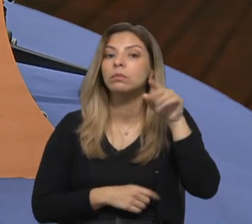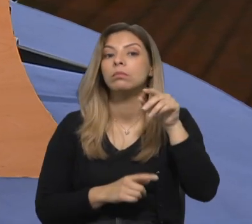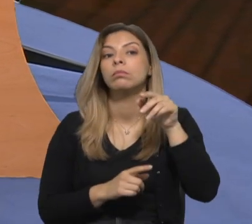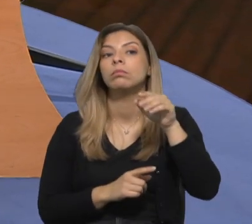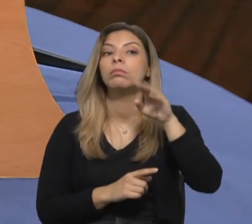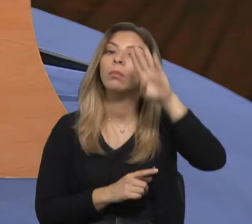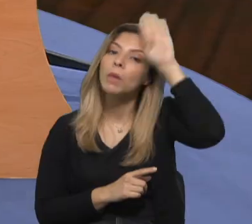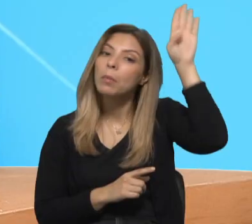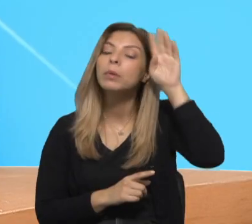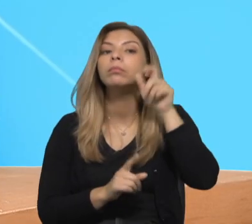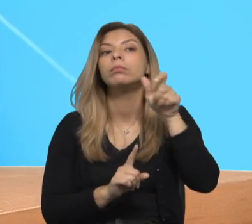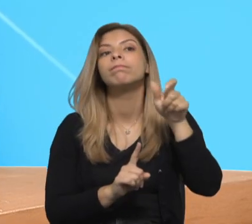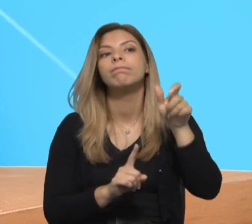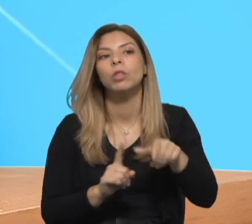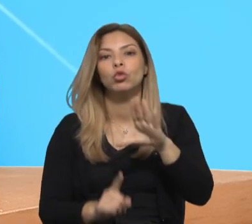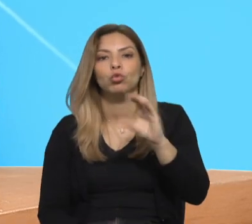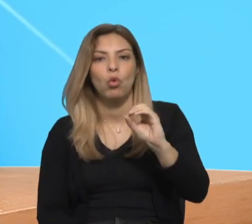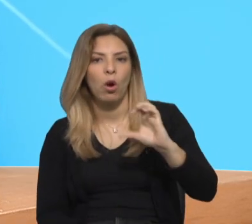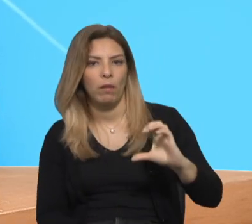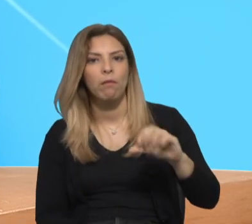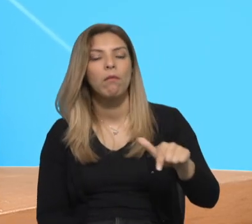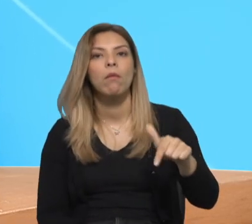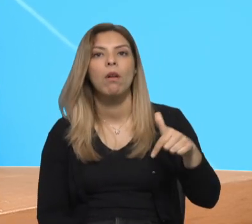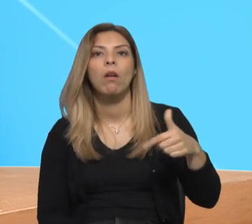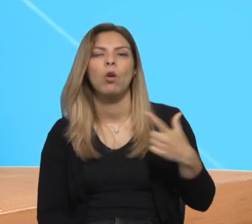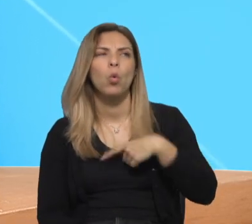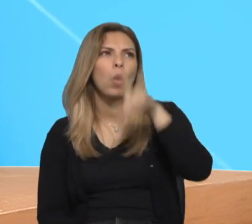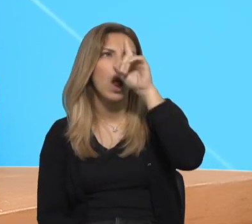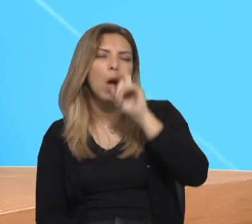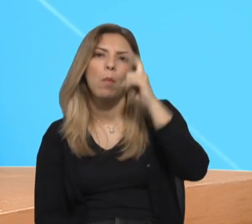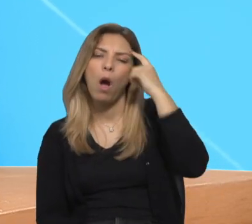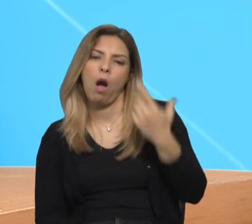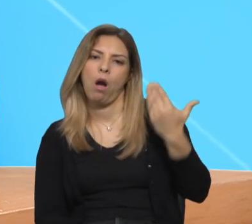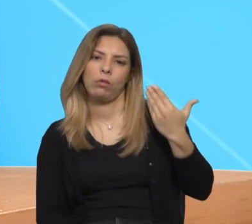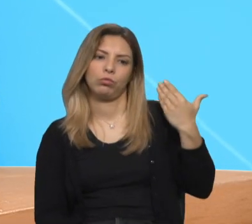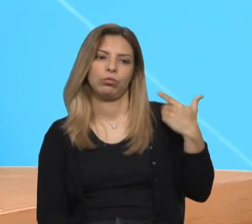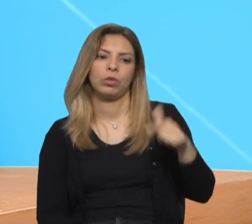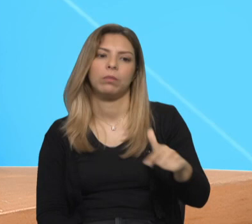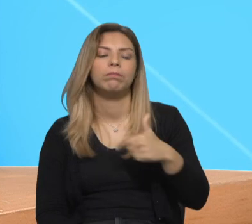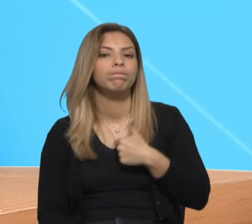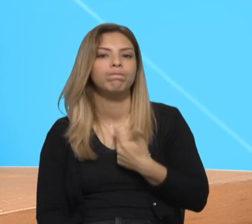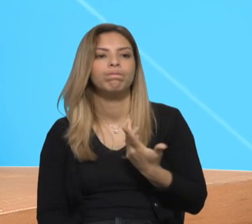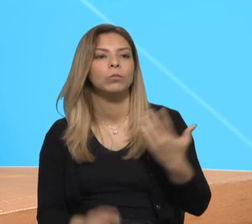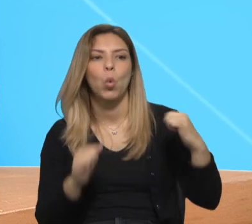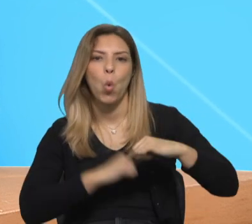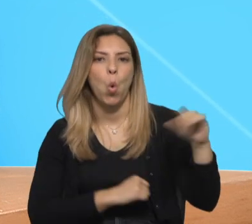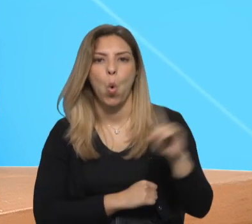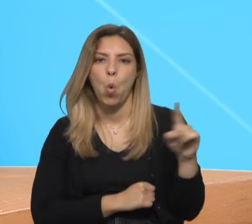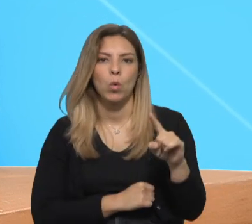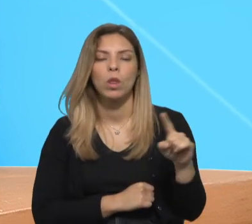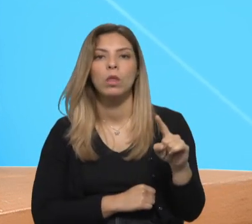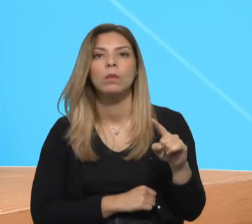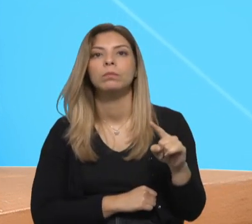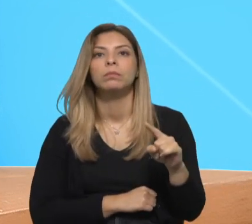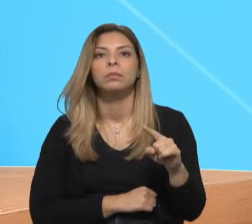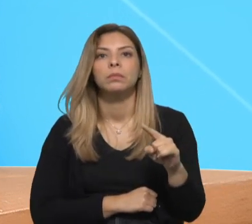mesmo. Na JOC, recordo-me muito bem, nós nunca concordamos com